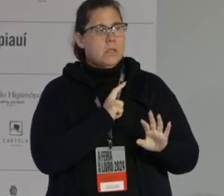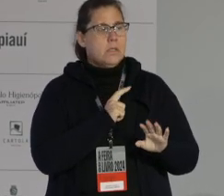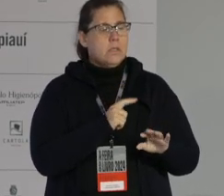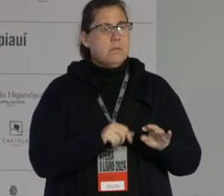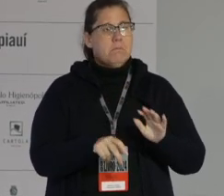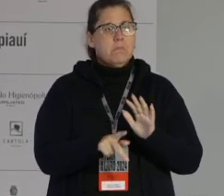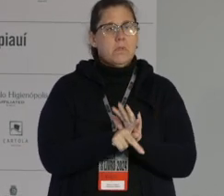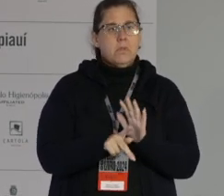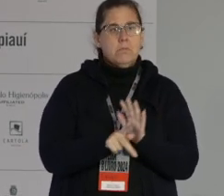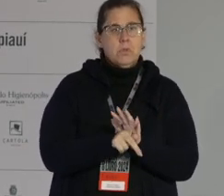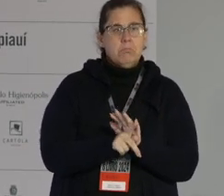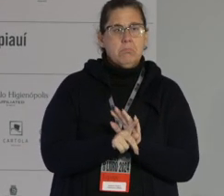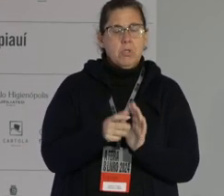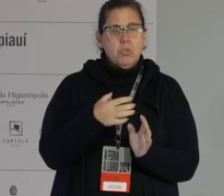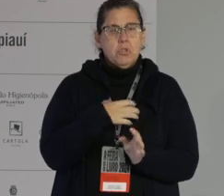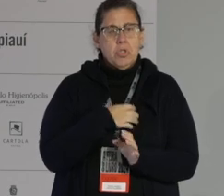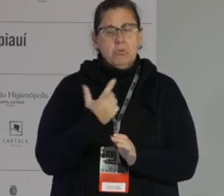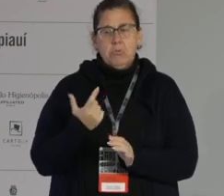sebastianista, assim,